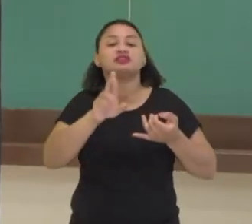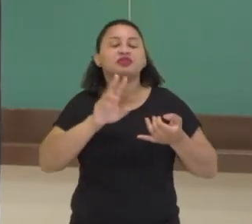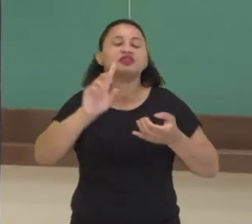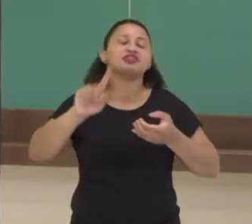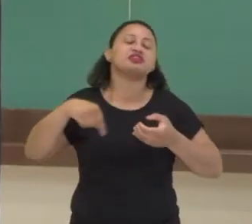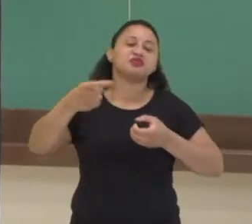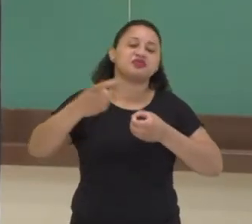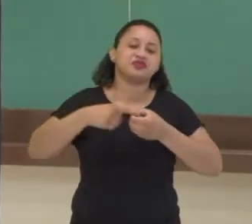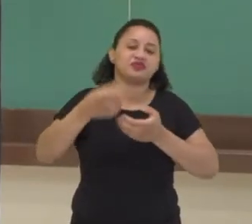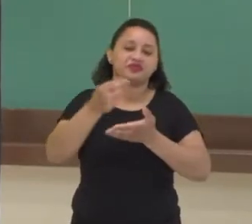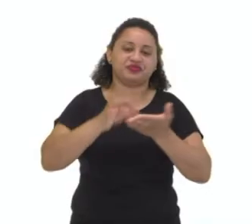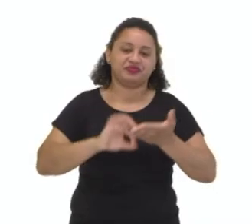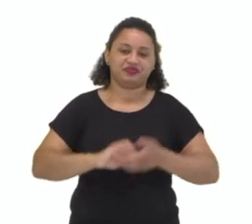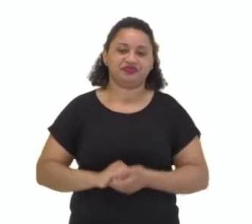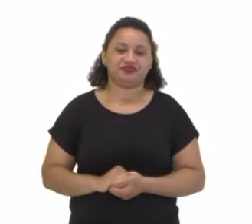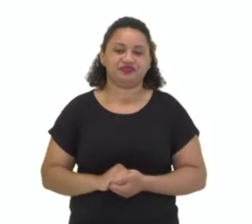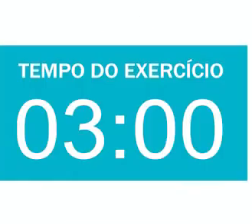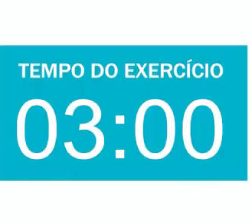aguardo aqui.